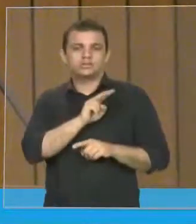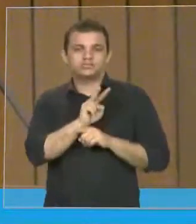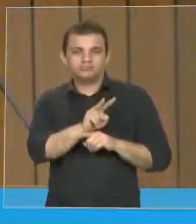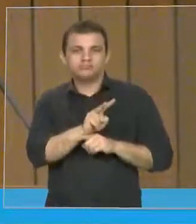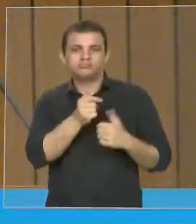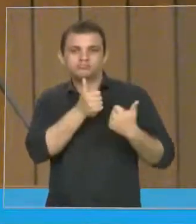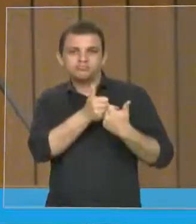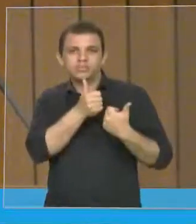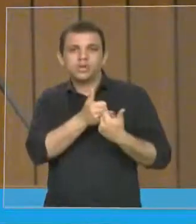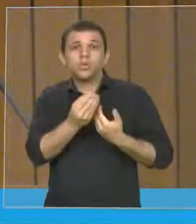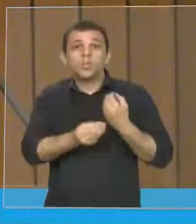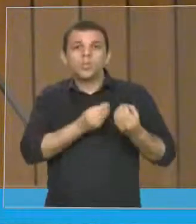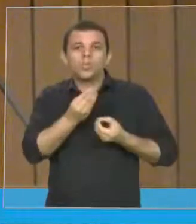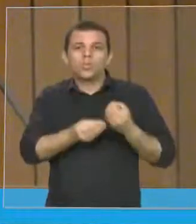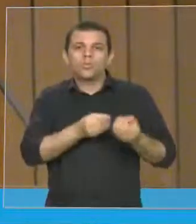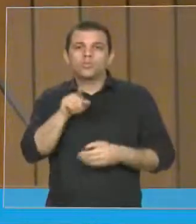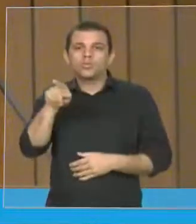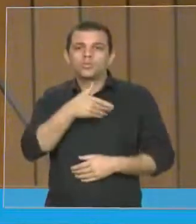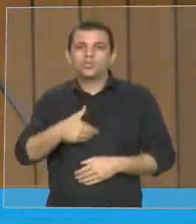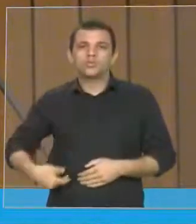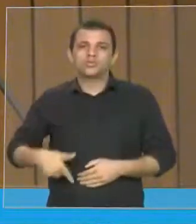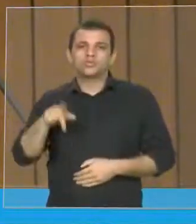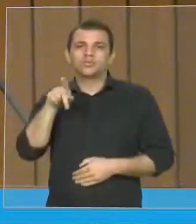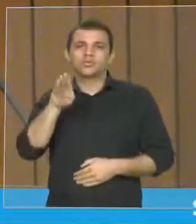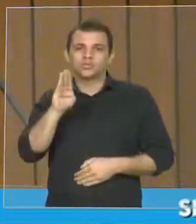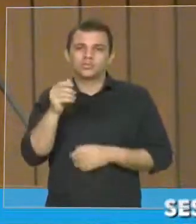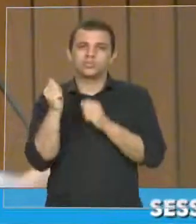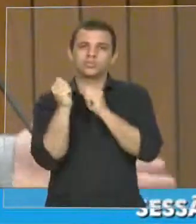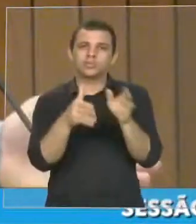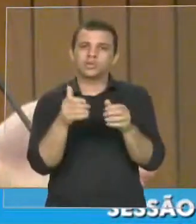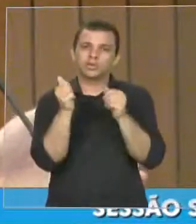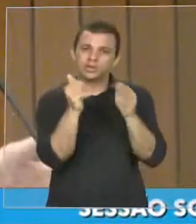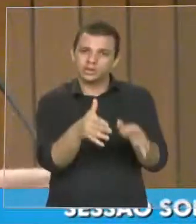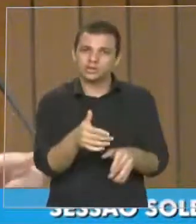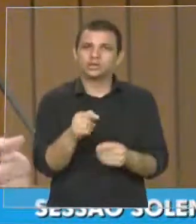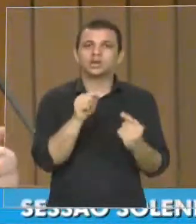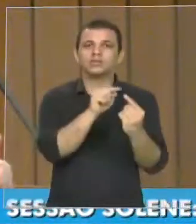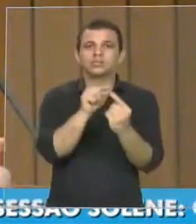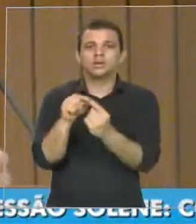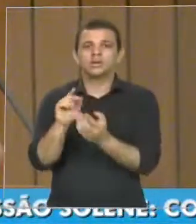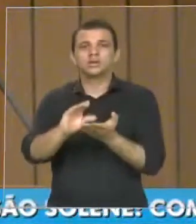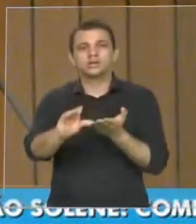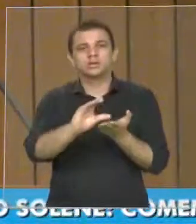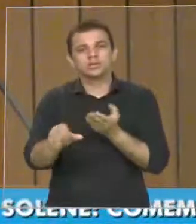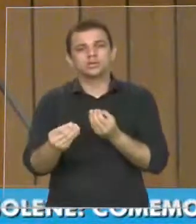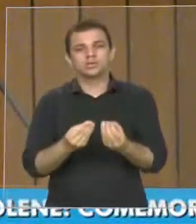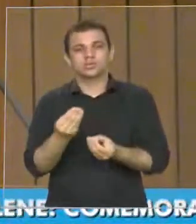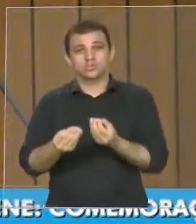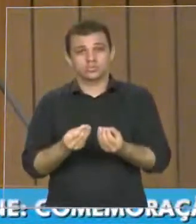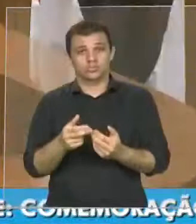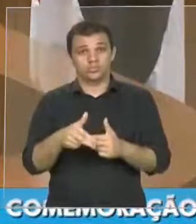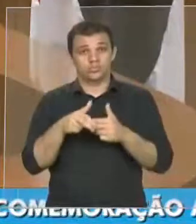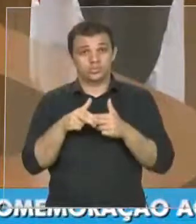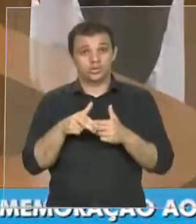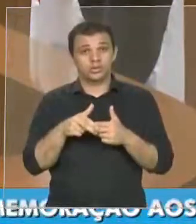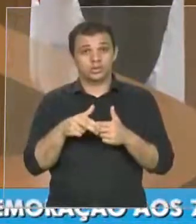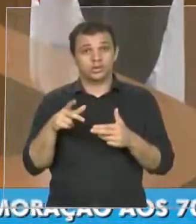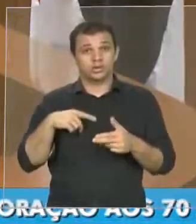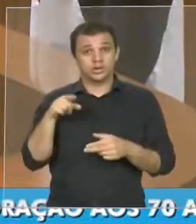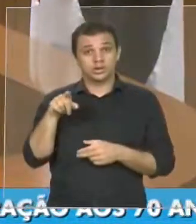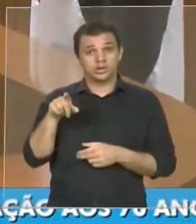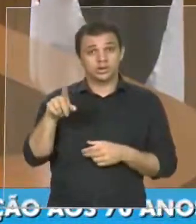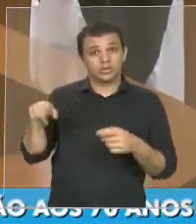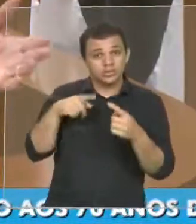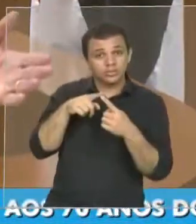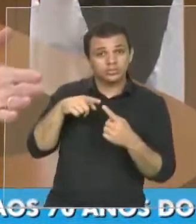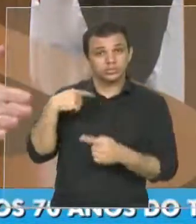a aplicação dos recursos públicos, que tem por finalidade algo que é objetivo de todos nós, agentes